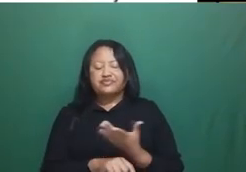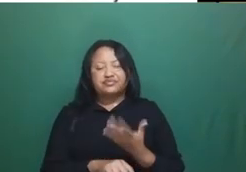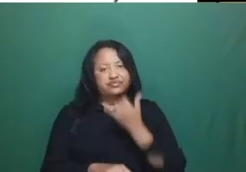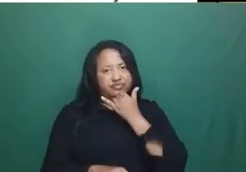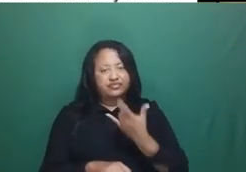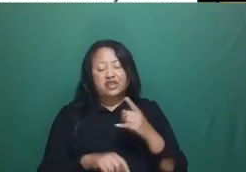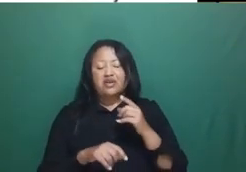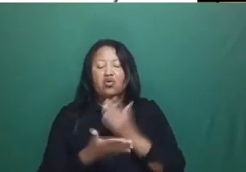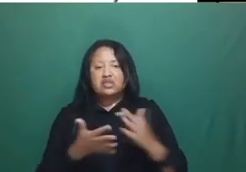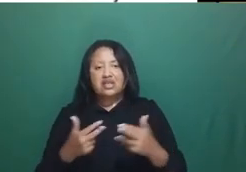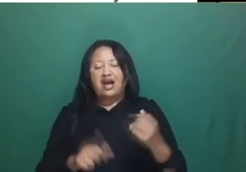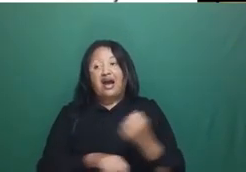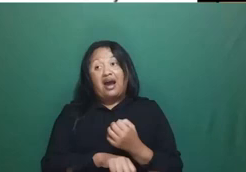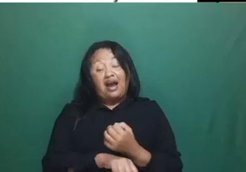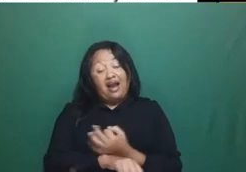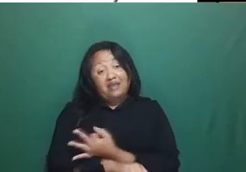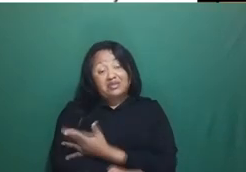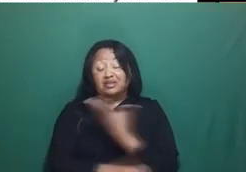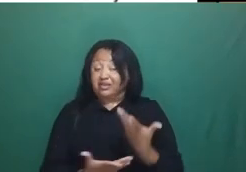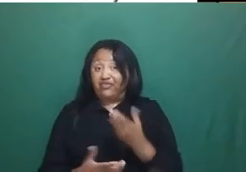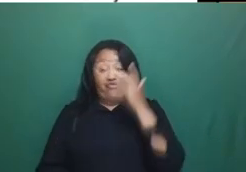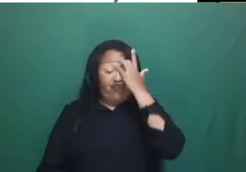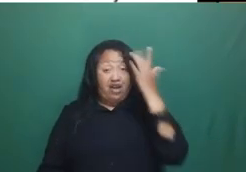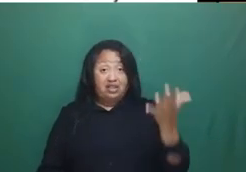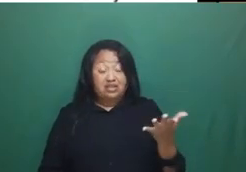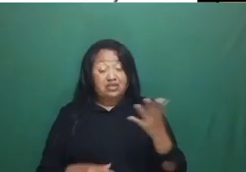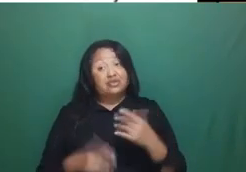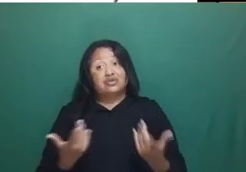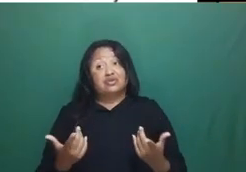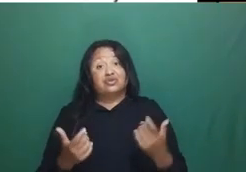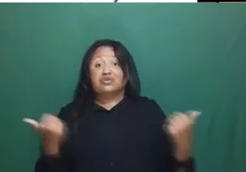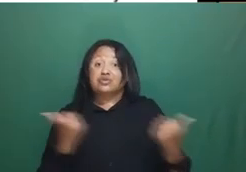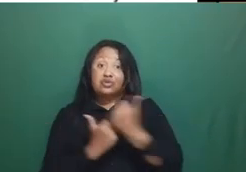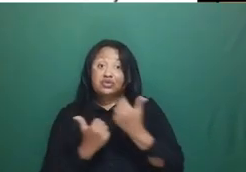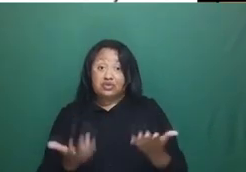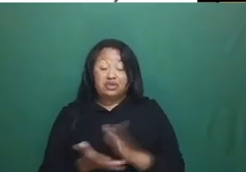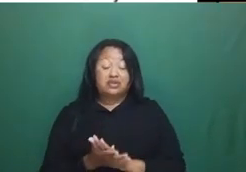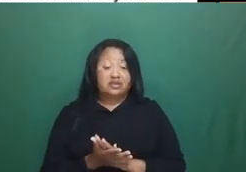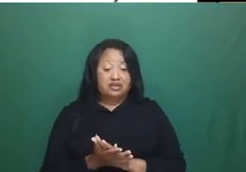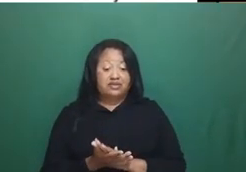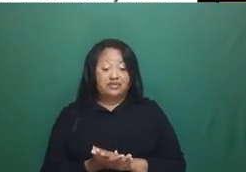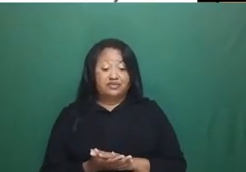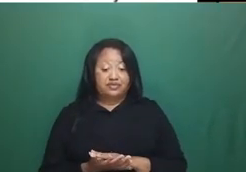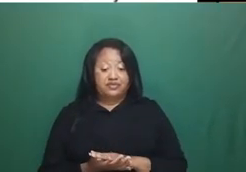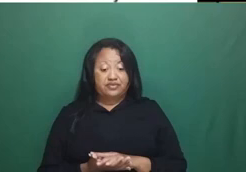é algo rápido emocionalmente redundante e facilmente substituído e facilmente